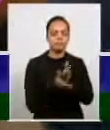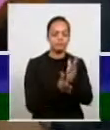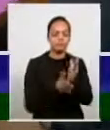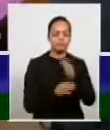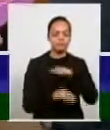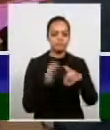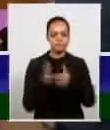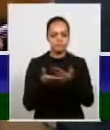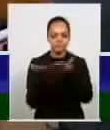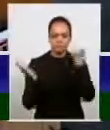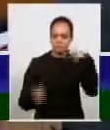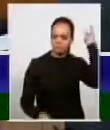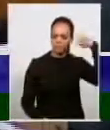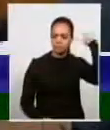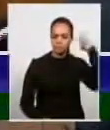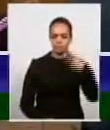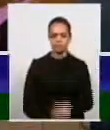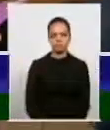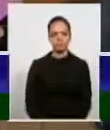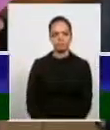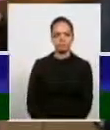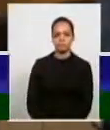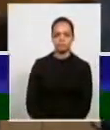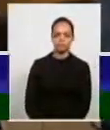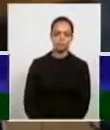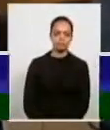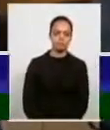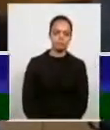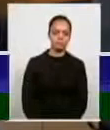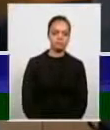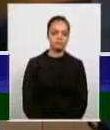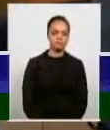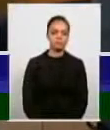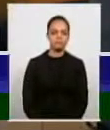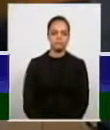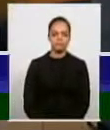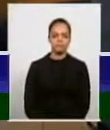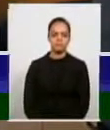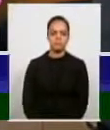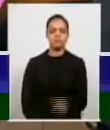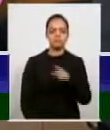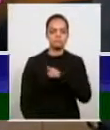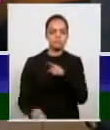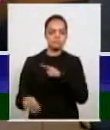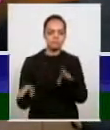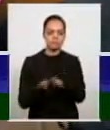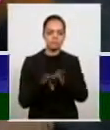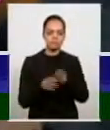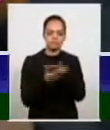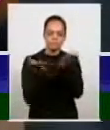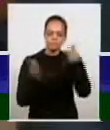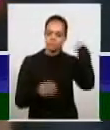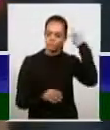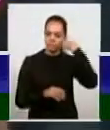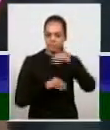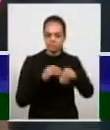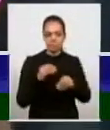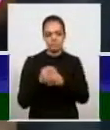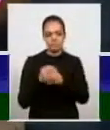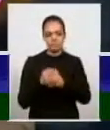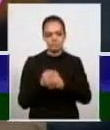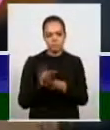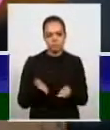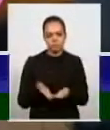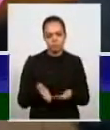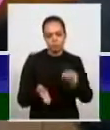Aprovado por todos os senhores vereadores. Ainda temos, senhores vereadores, uma emenda